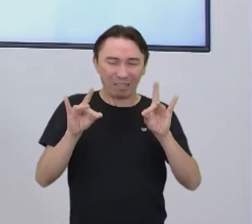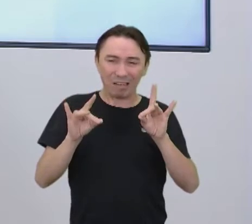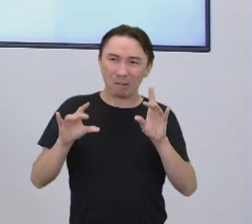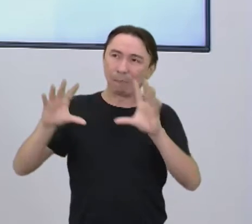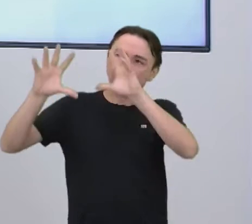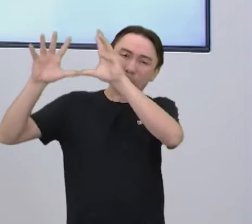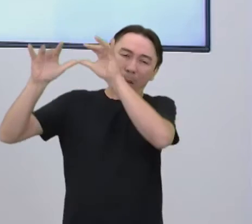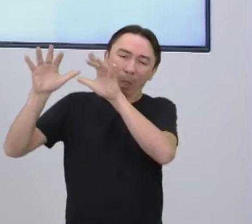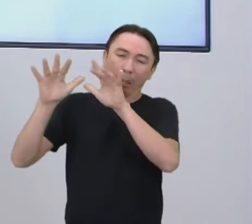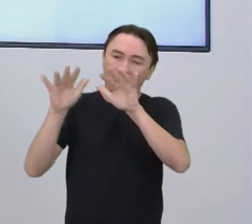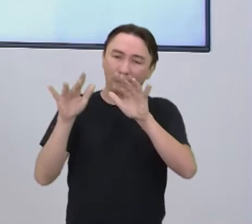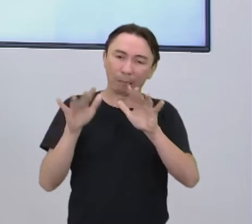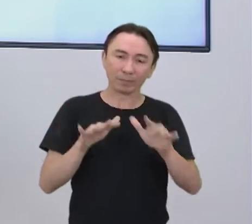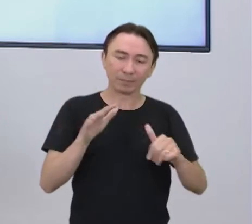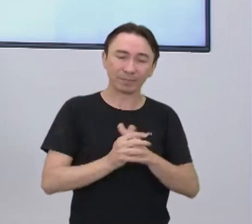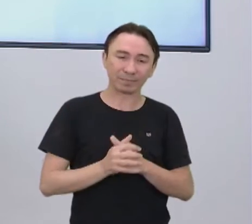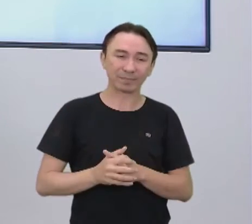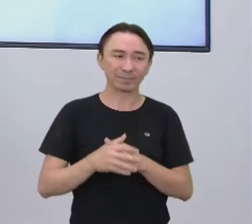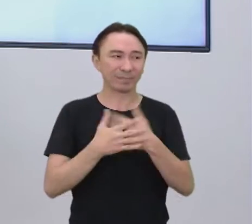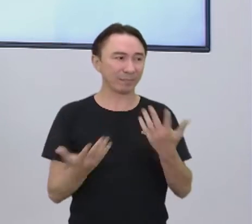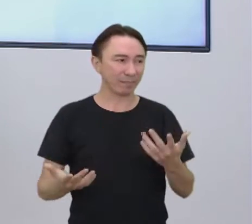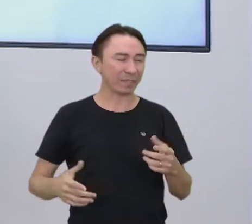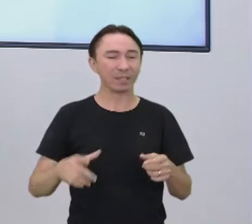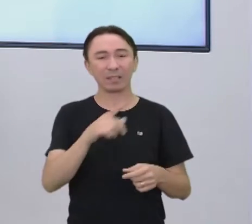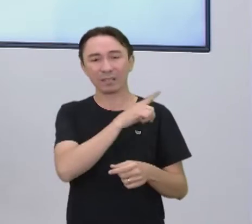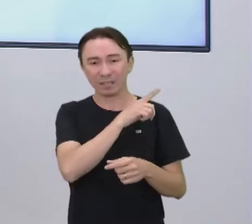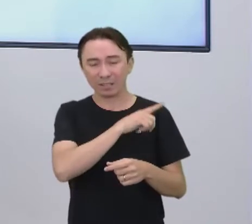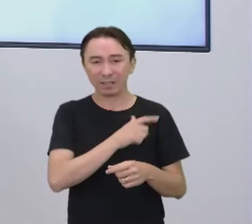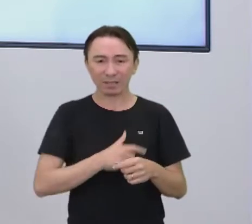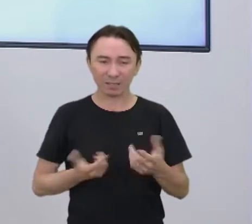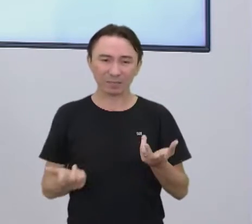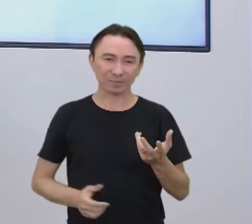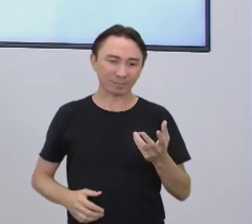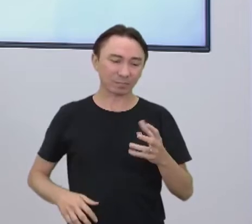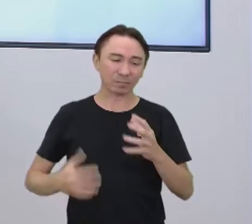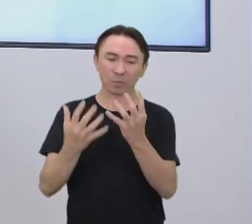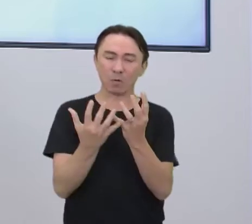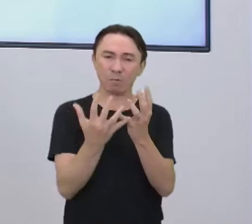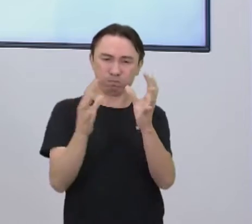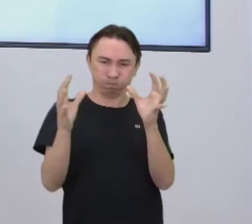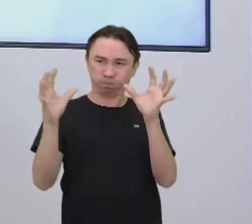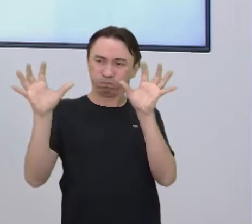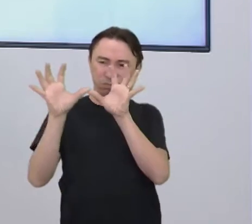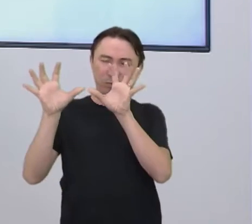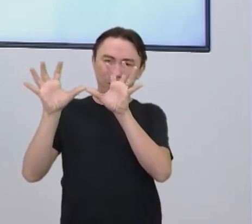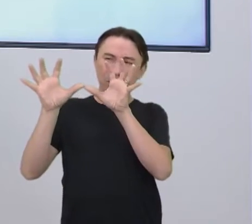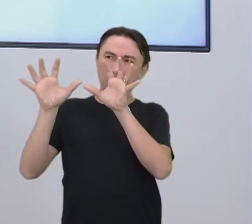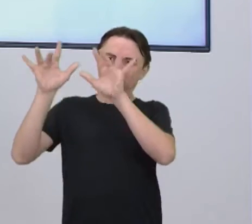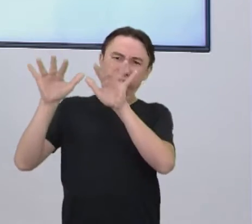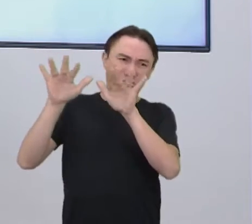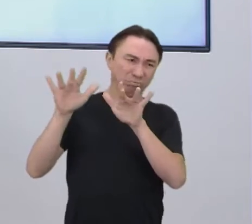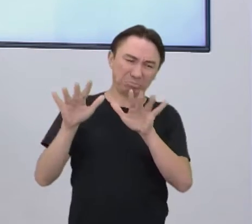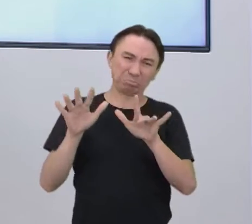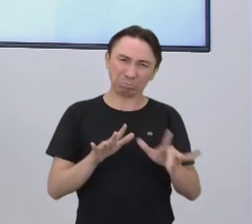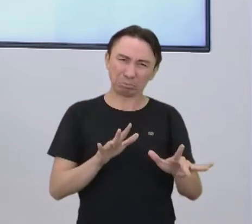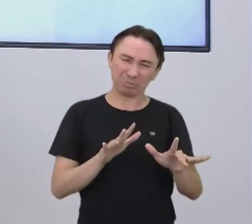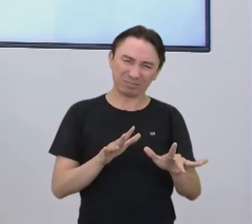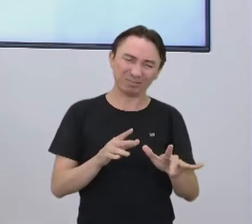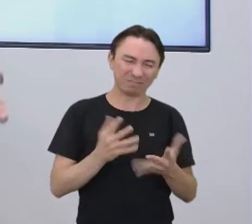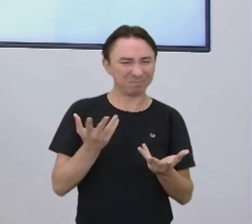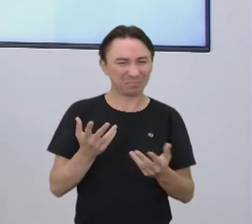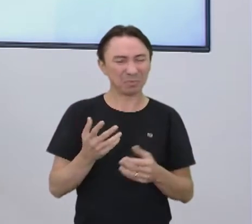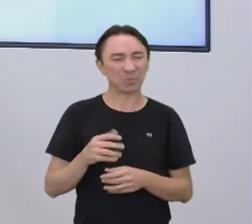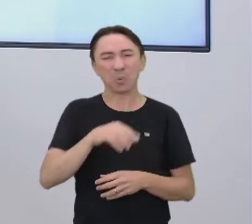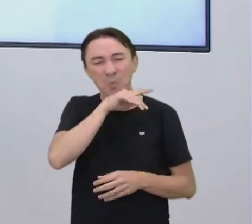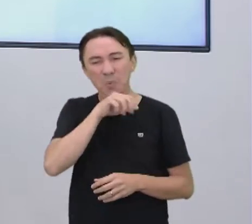dizer, da quebra das barragens, né? É claro que eu não estou minimizando o problema disso, mas uma das